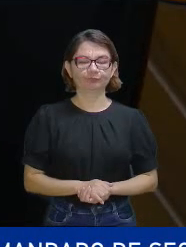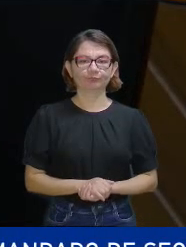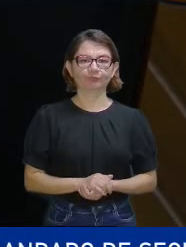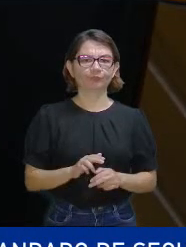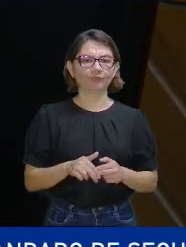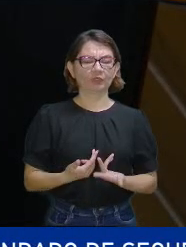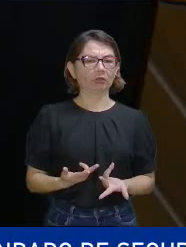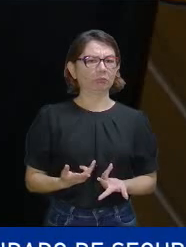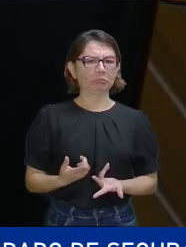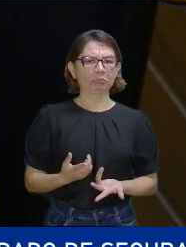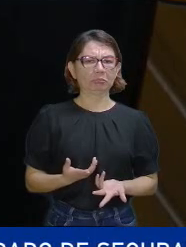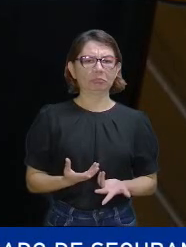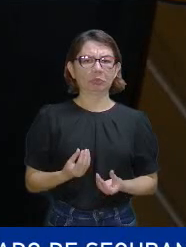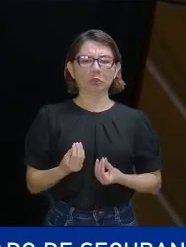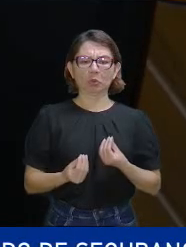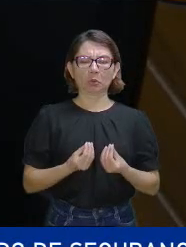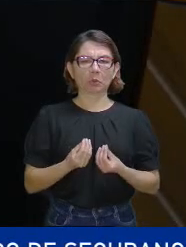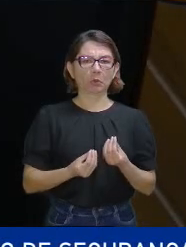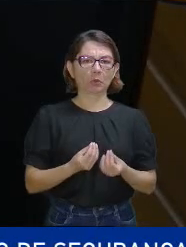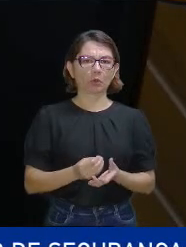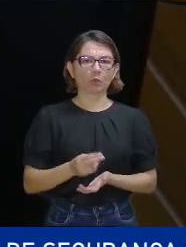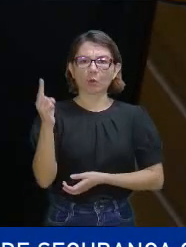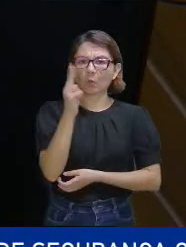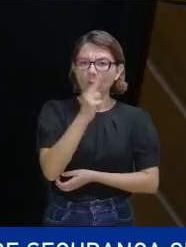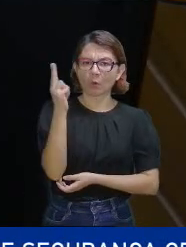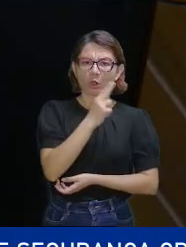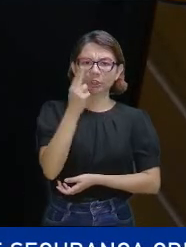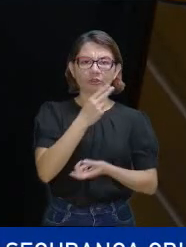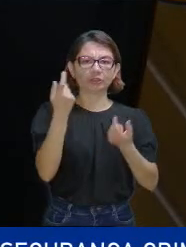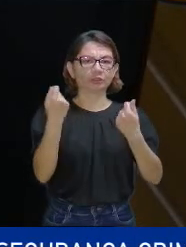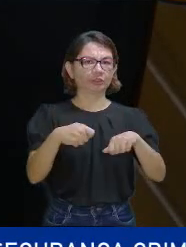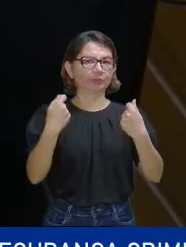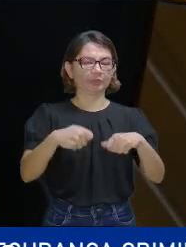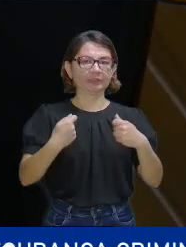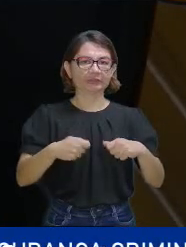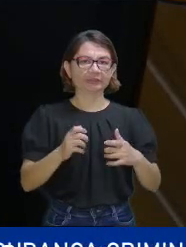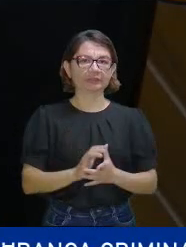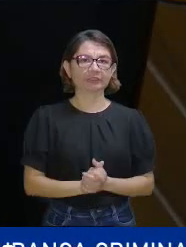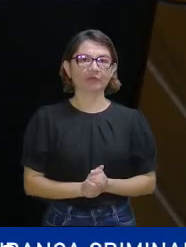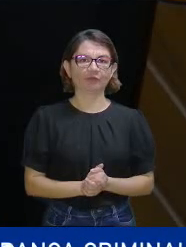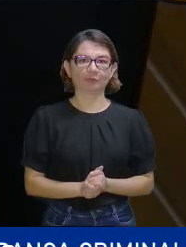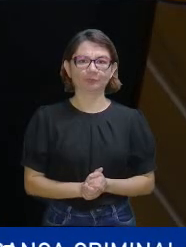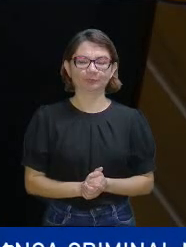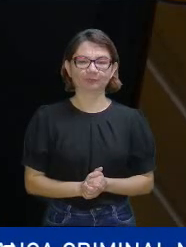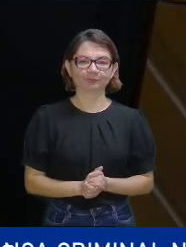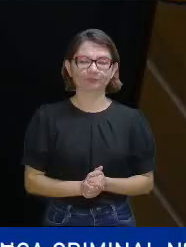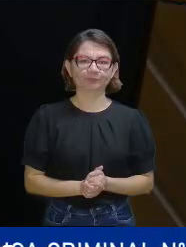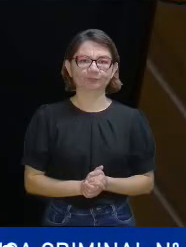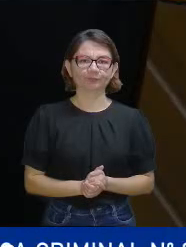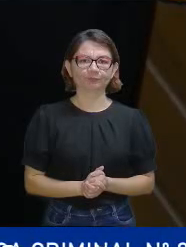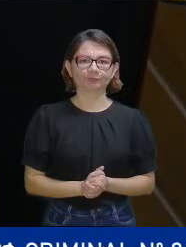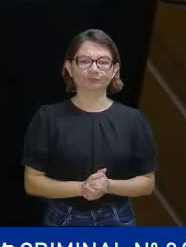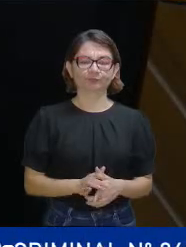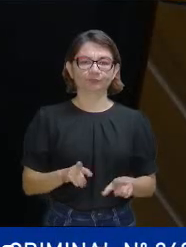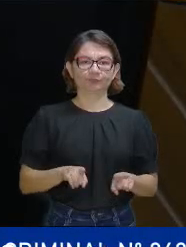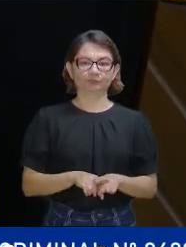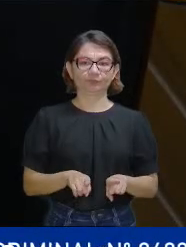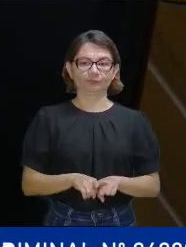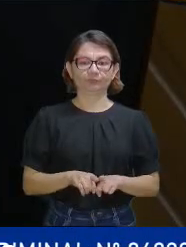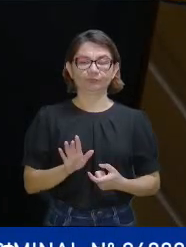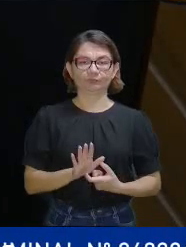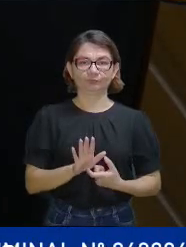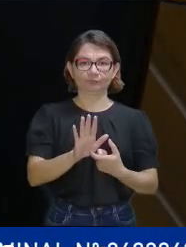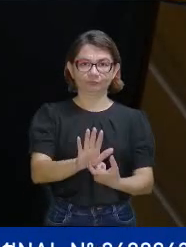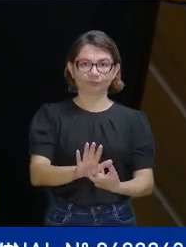não se verificava, naquele momento, a urgência necessária para a concessão da medida, tampouco a